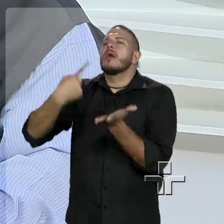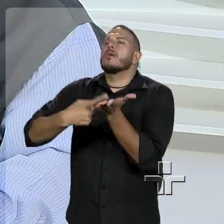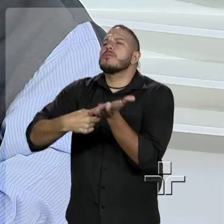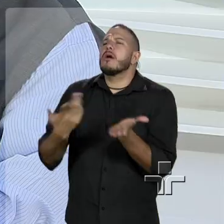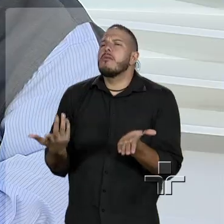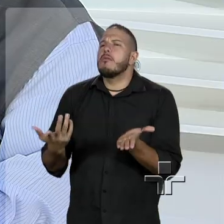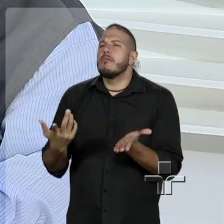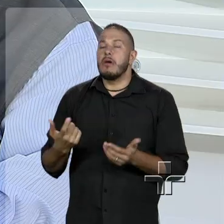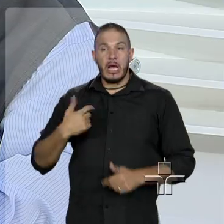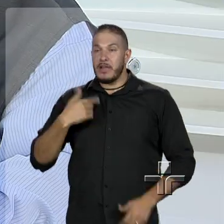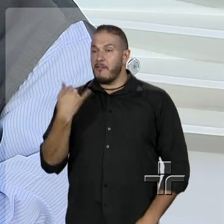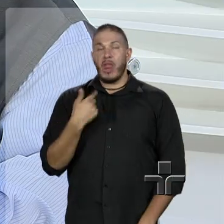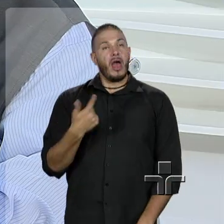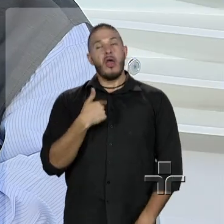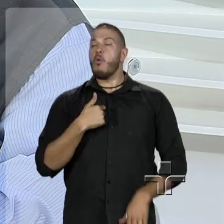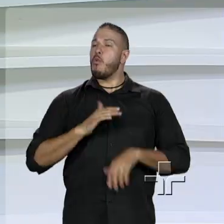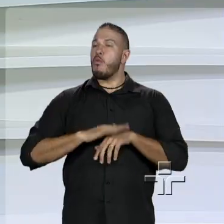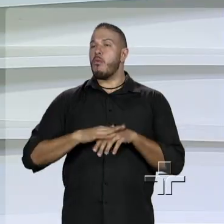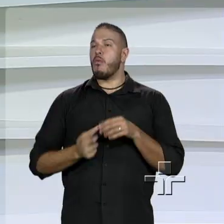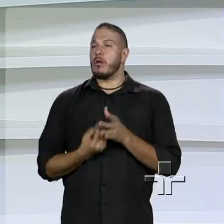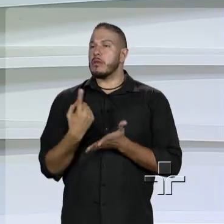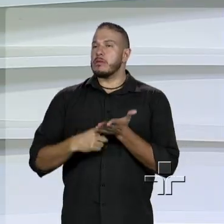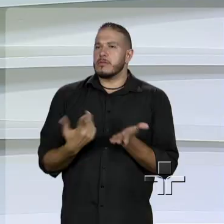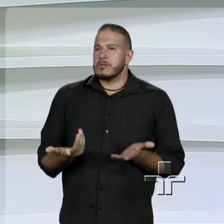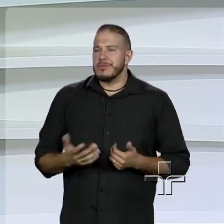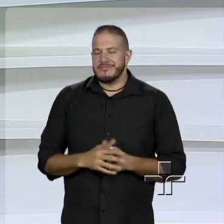dizer, fui eu mesmo.